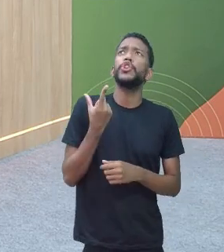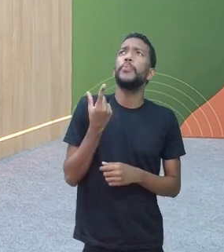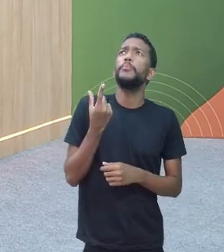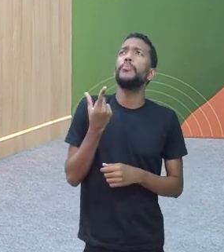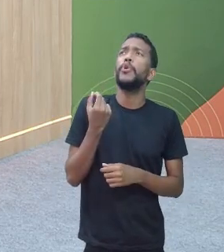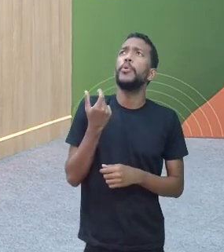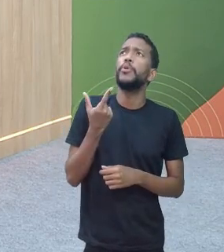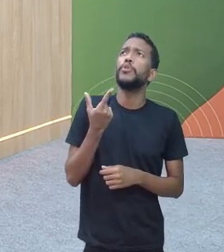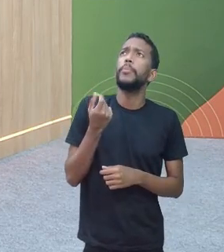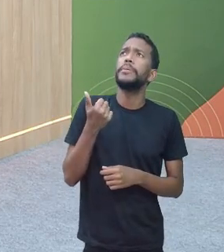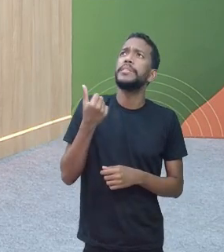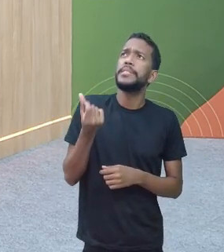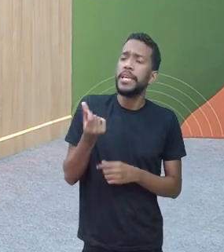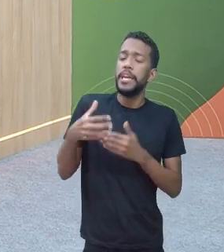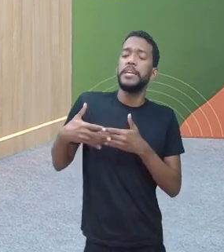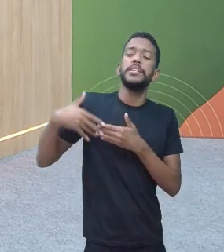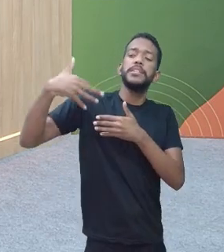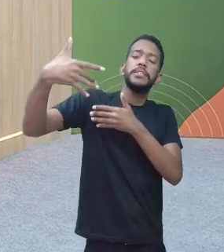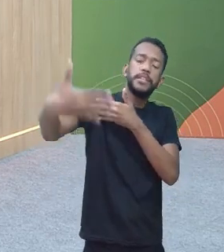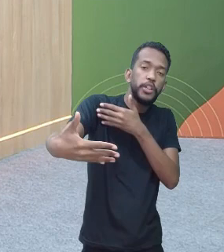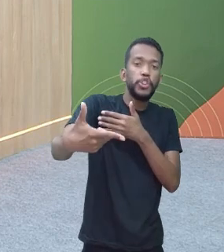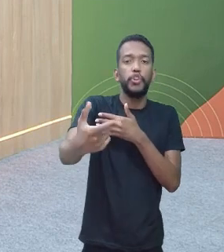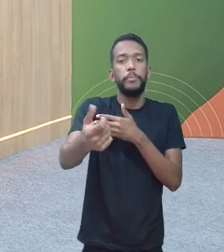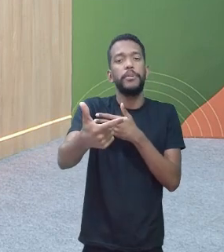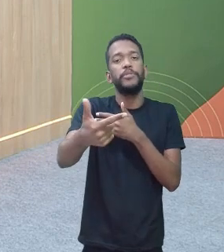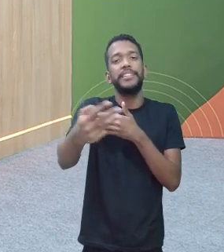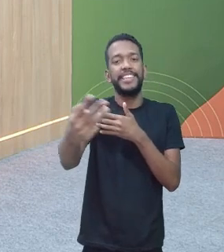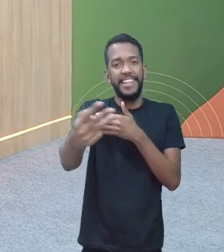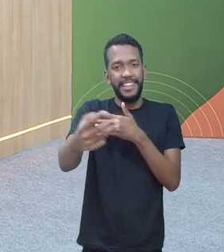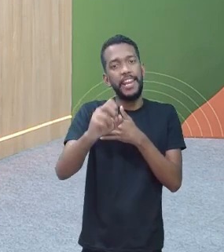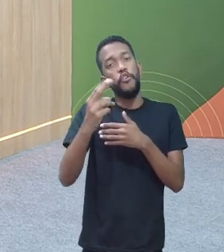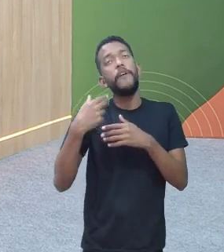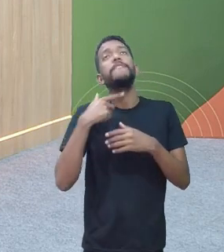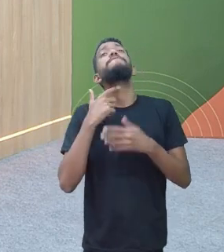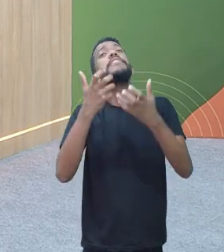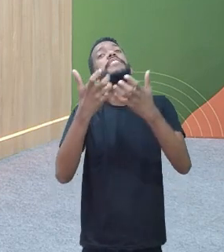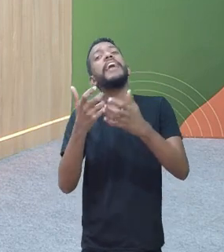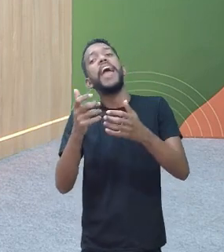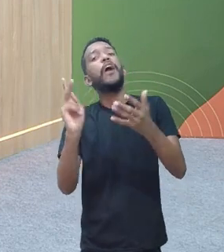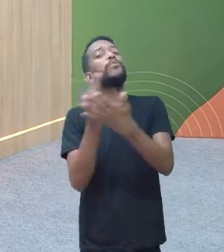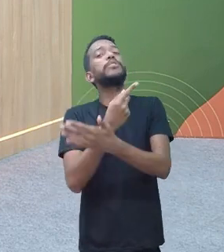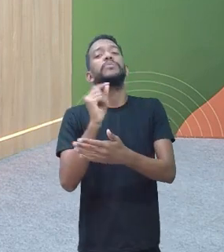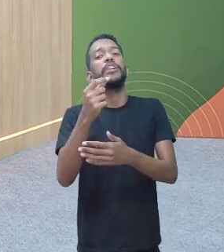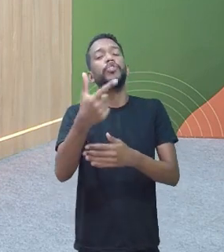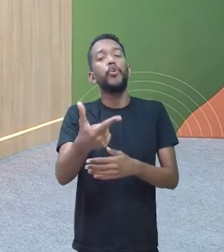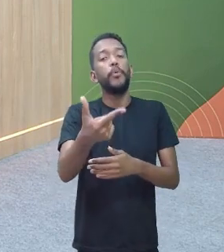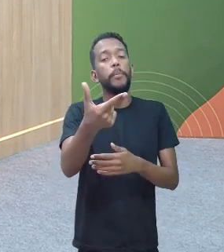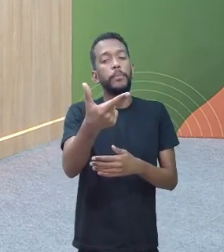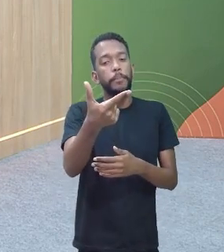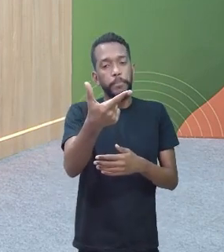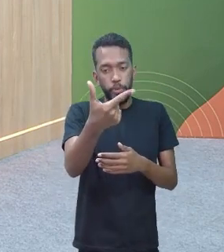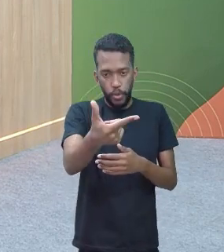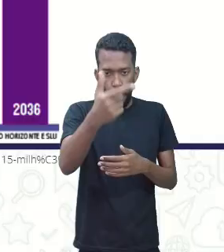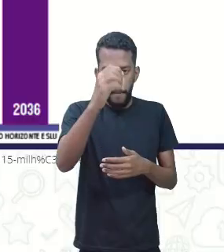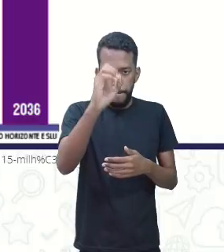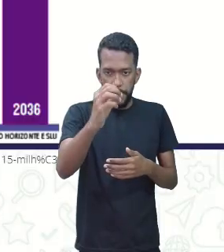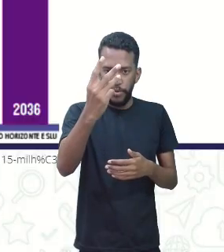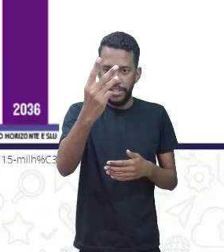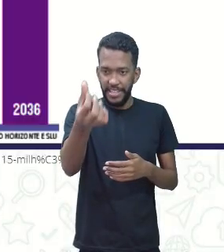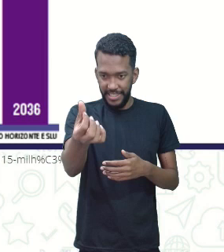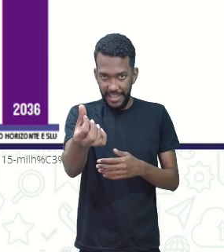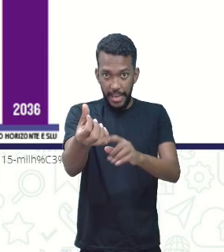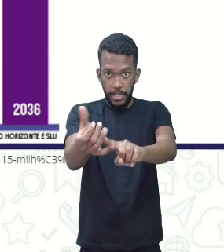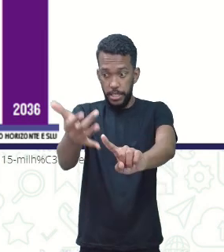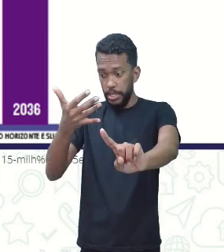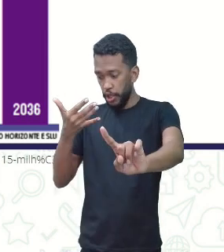2016 e o que vai acontecer, ou que eles pretendem que aconteça em 2036. Então, a coleta porta a